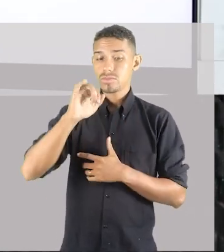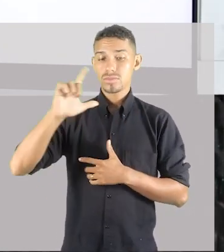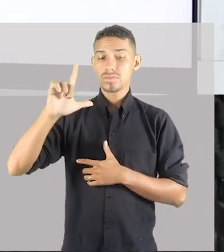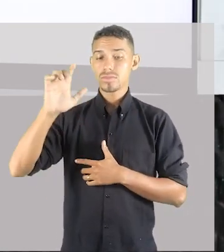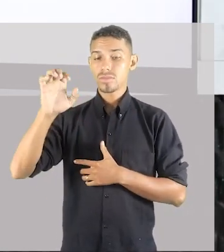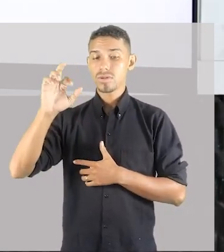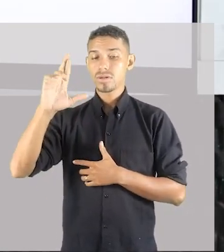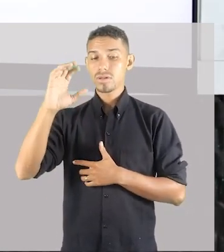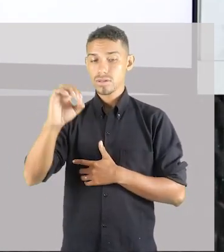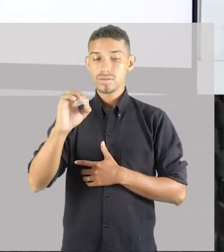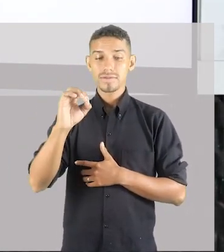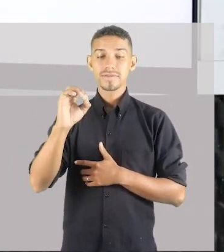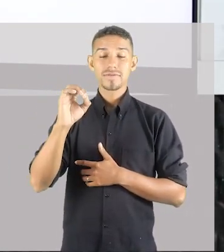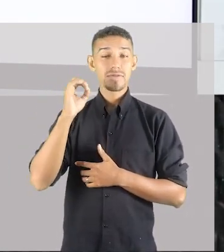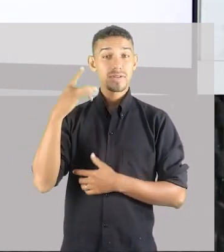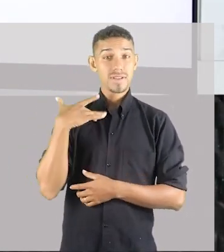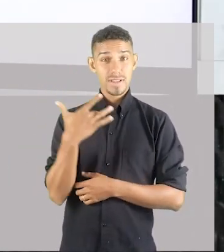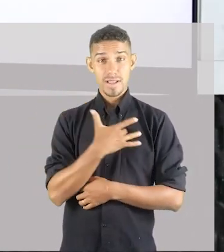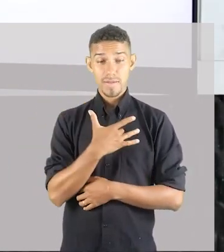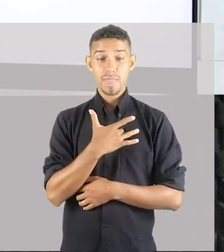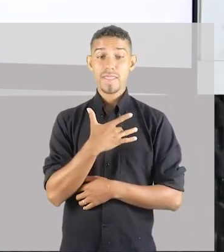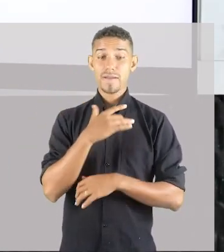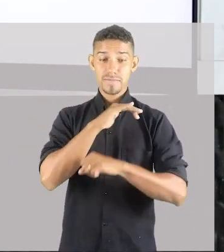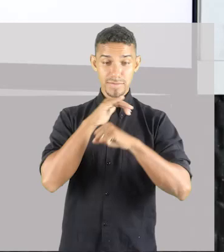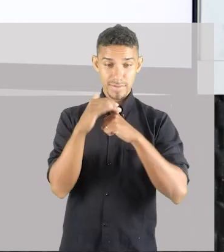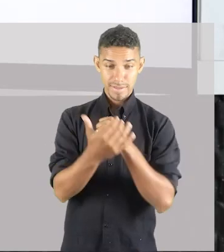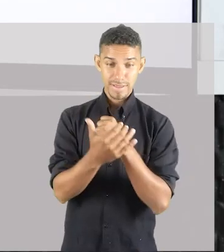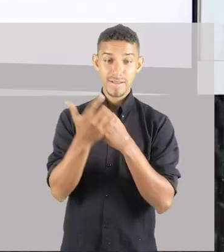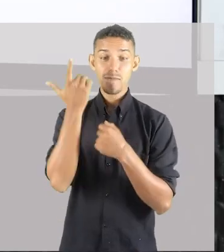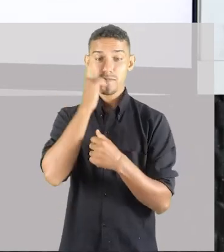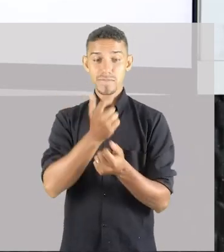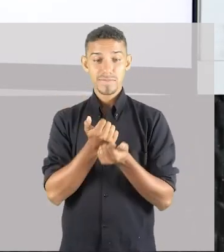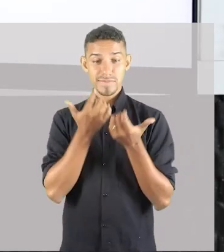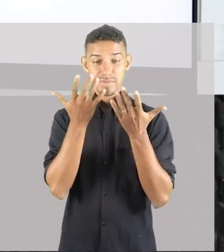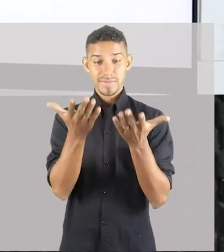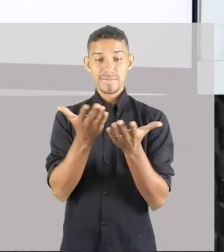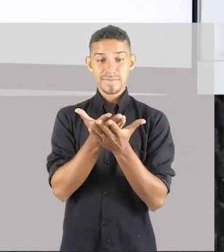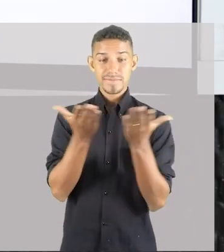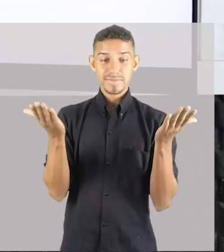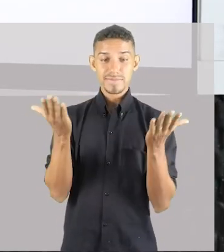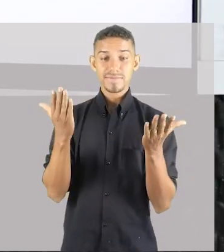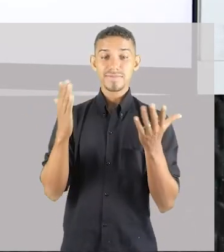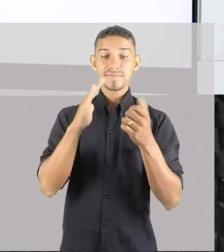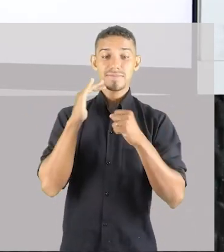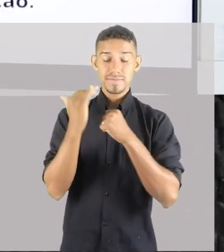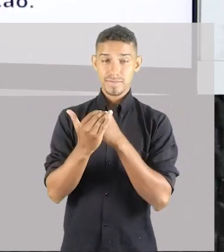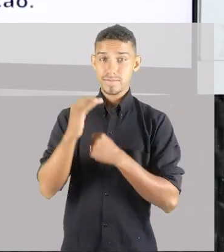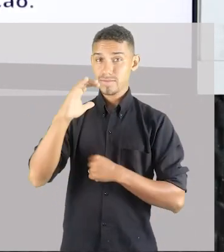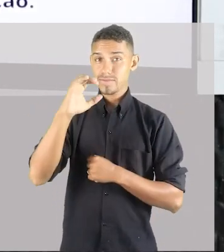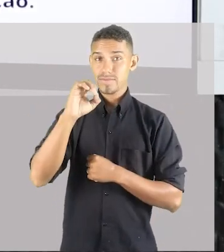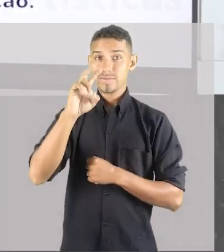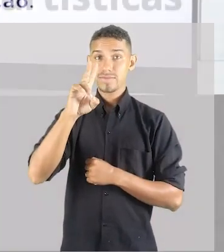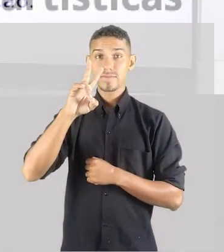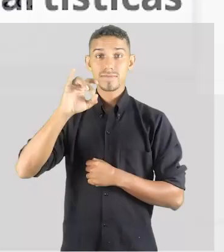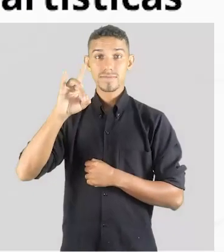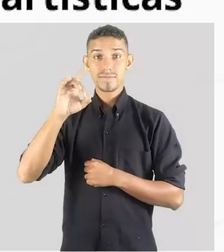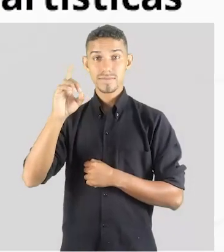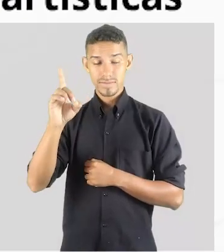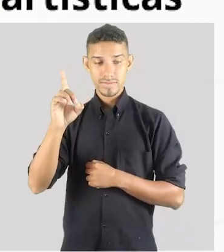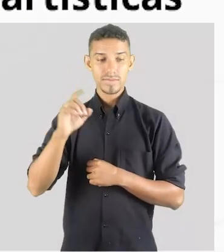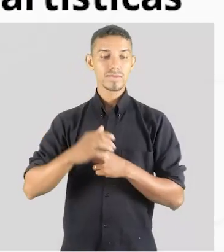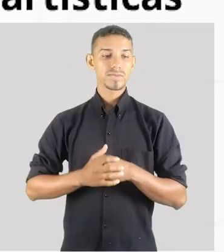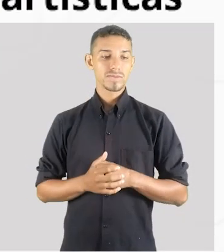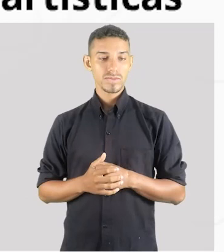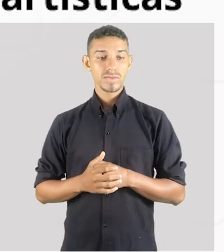profissionais de saúde na época da covid daquele surto de eh pandemia da covid cada